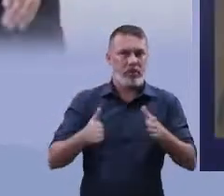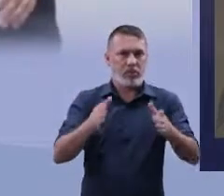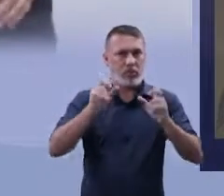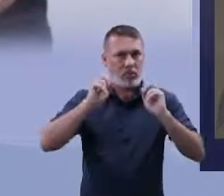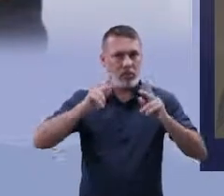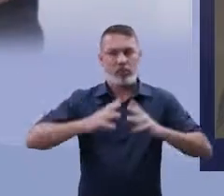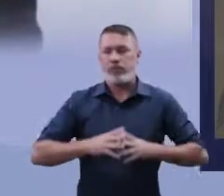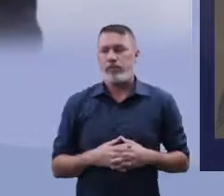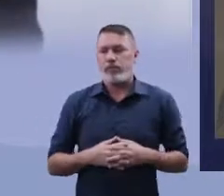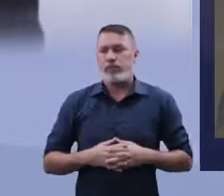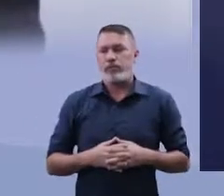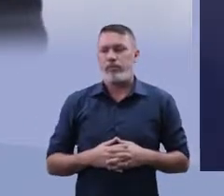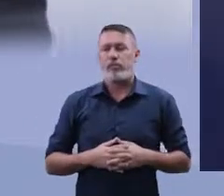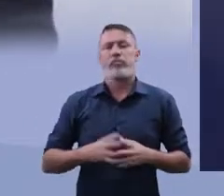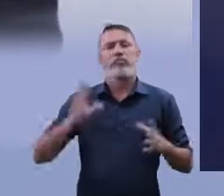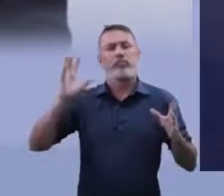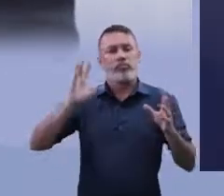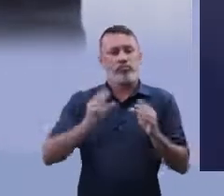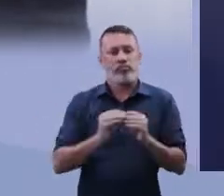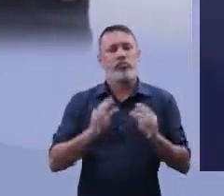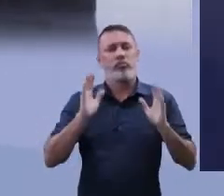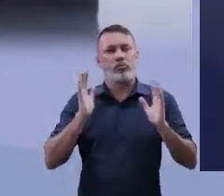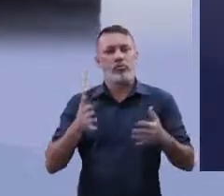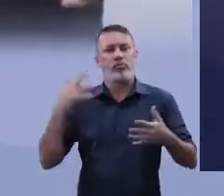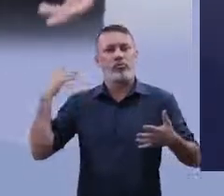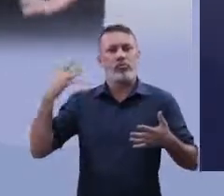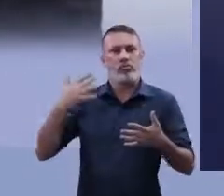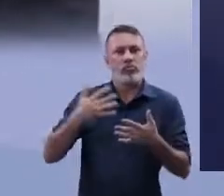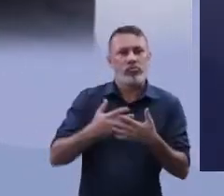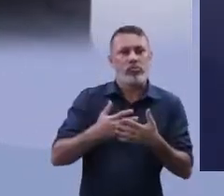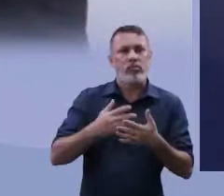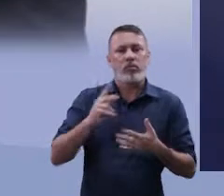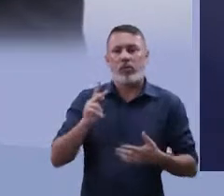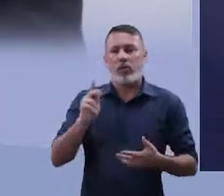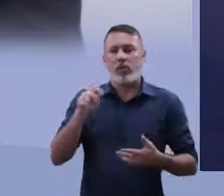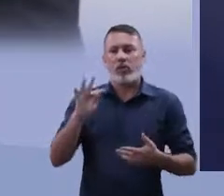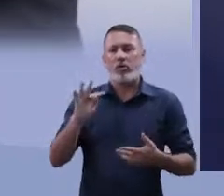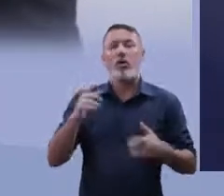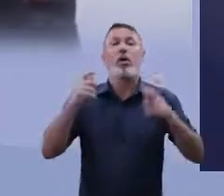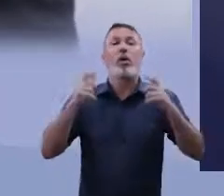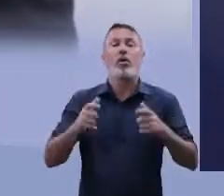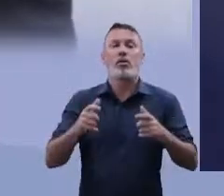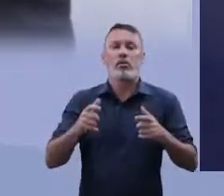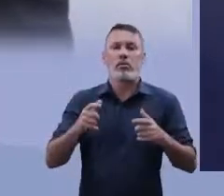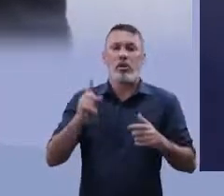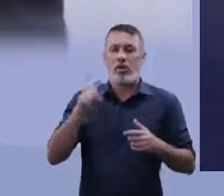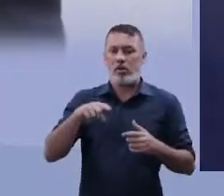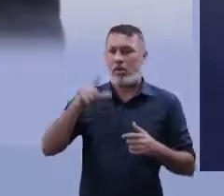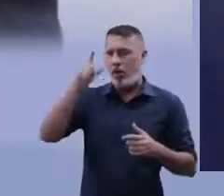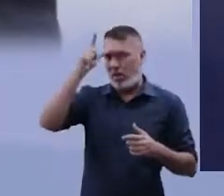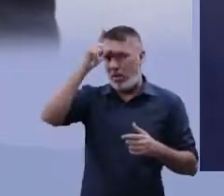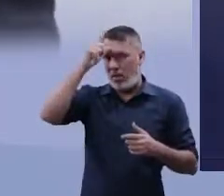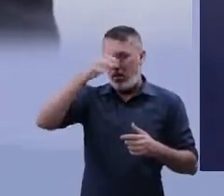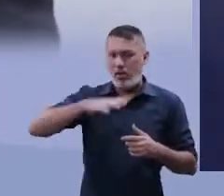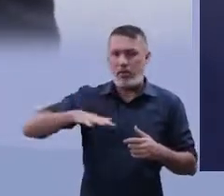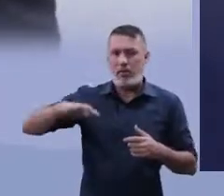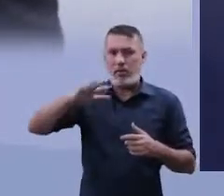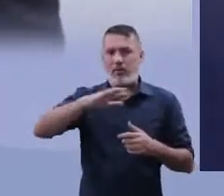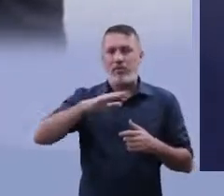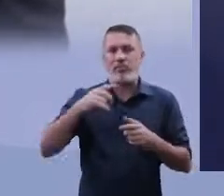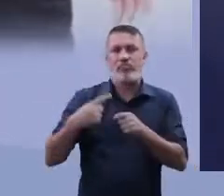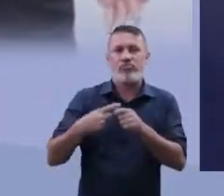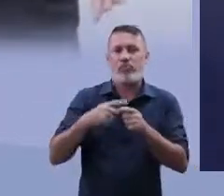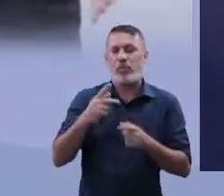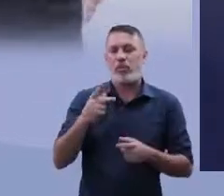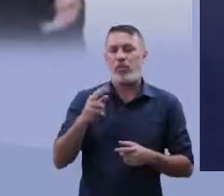Então, vamos lá. Já falamos que o Kant é um pensador alemão, né? Nasceu na Prússia, que é uma